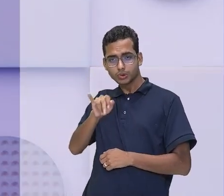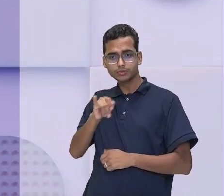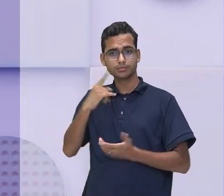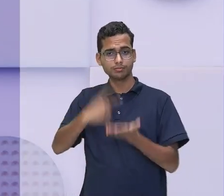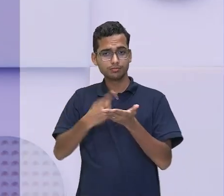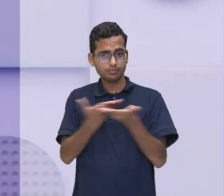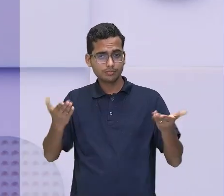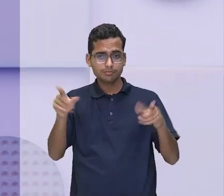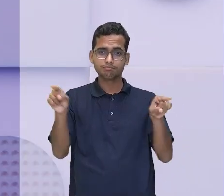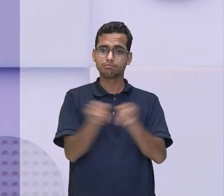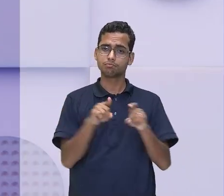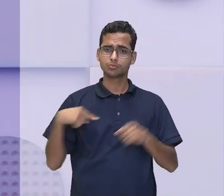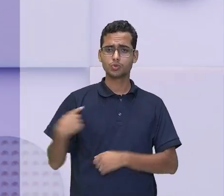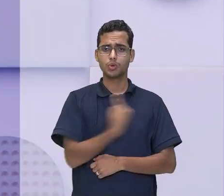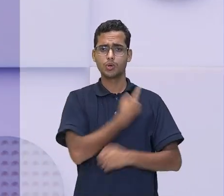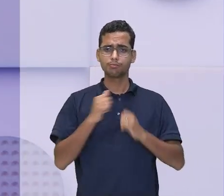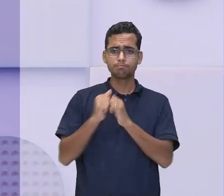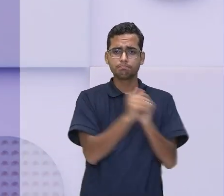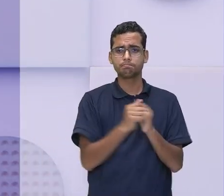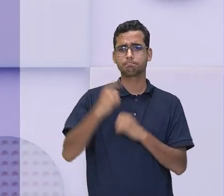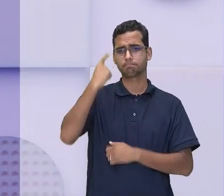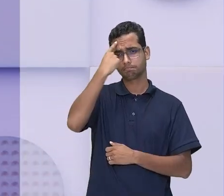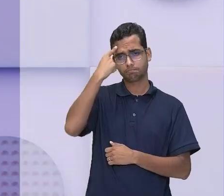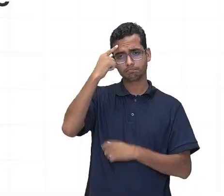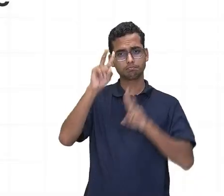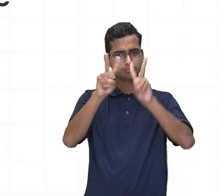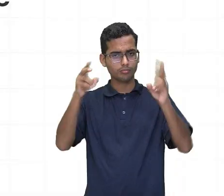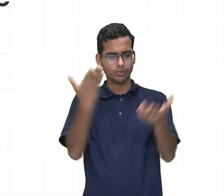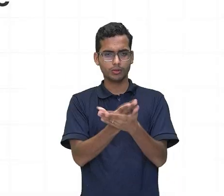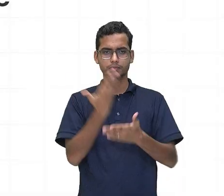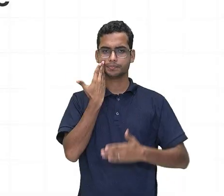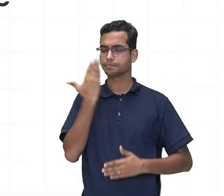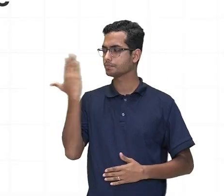para juntos e juntas refletirmos o seguinte objeto de conhecimento.